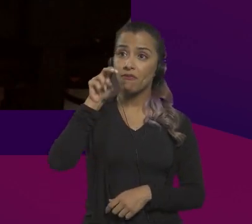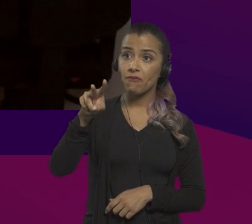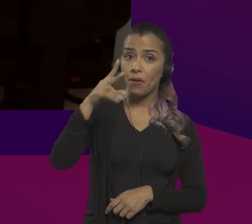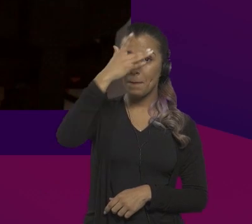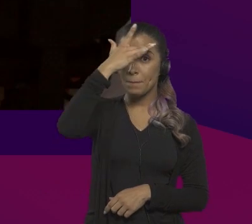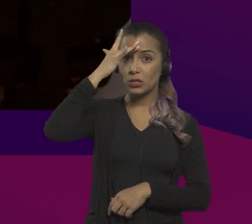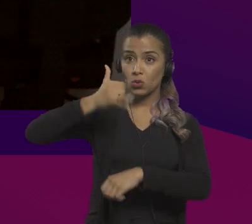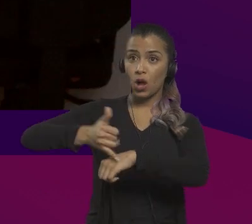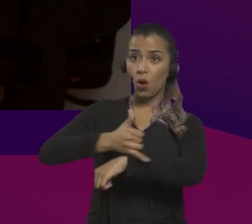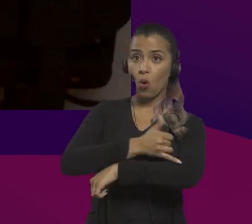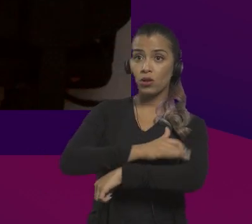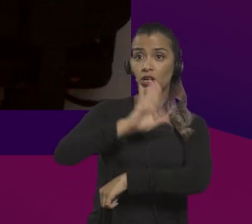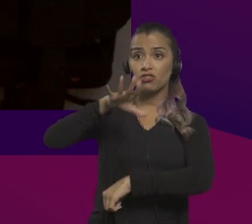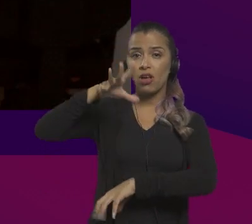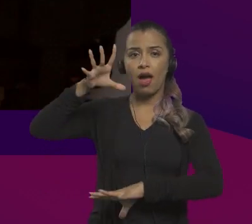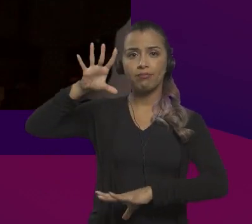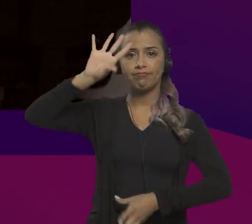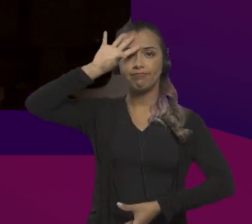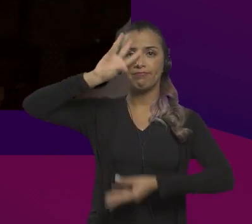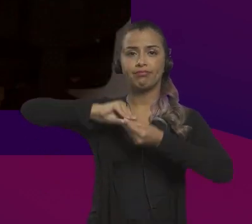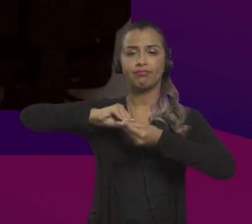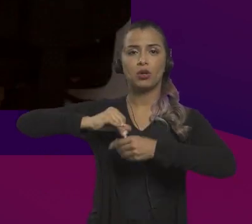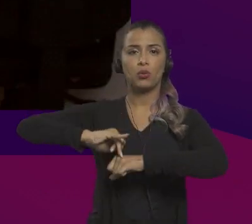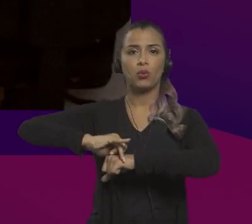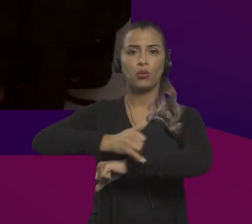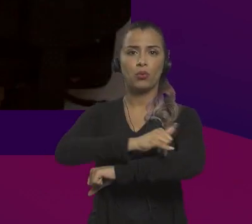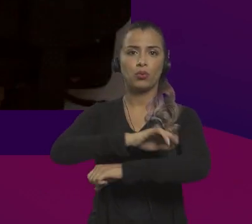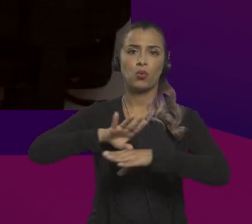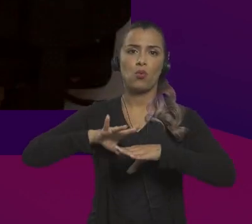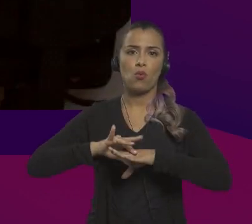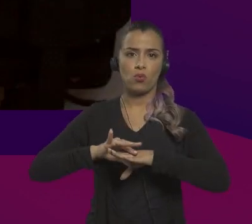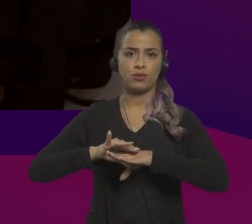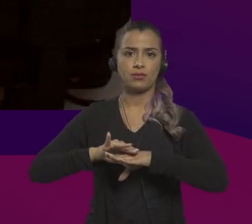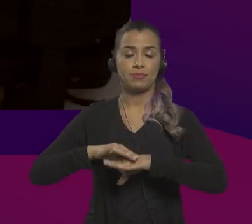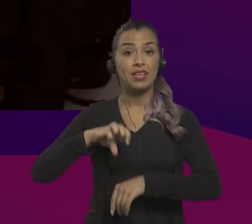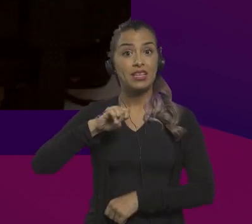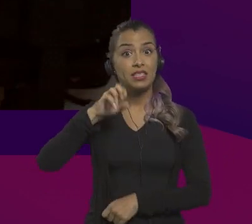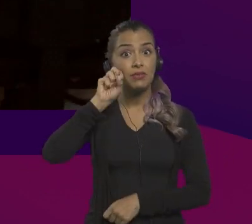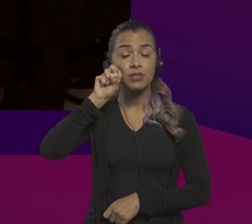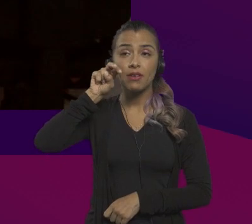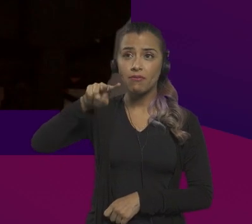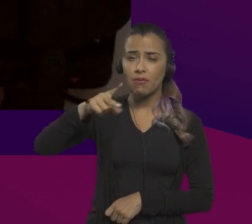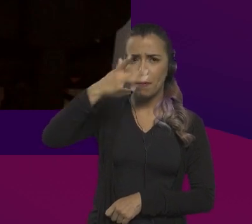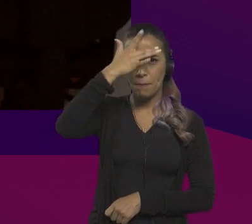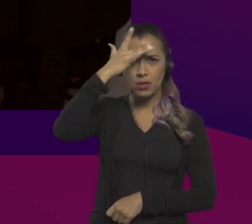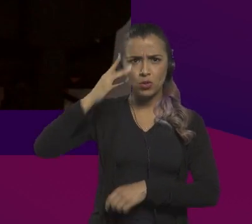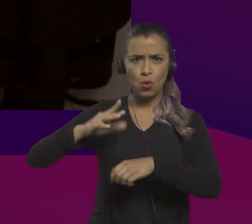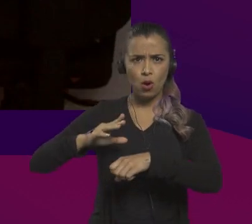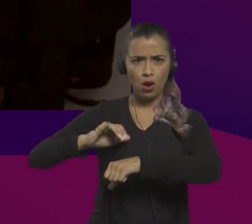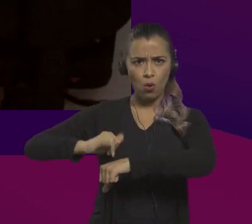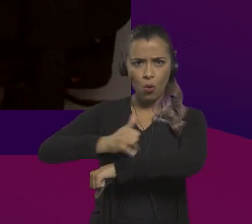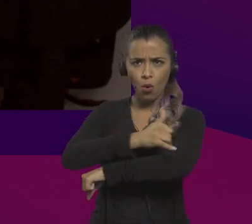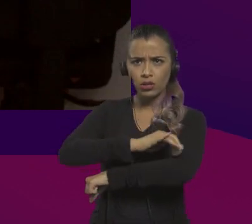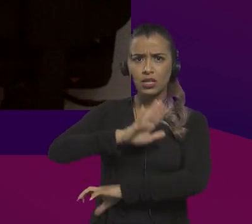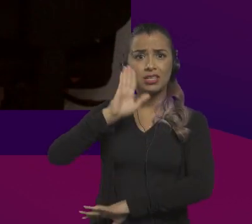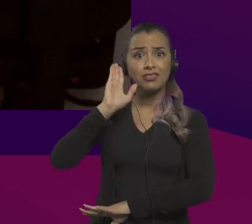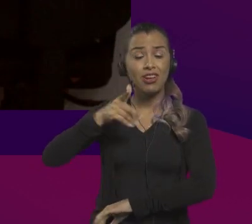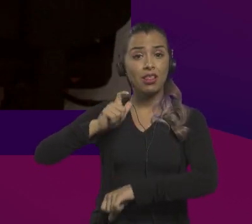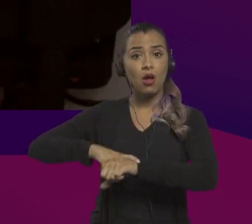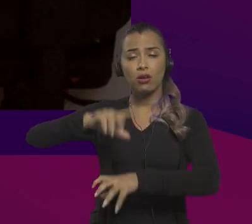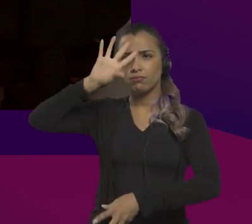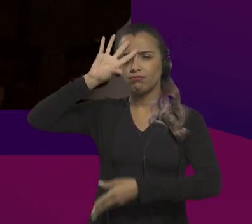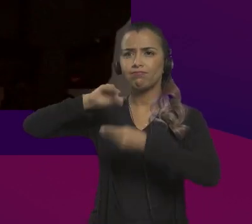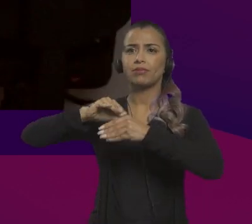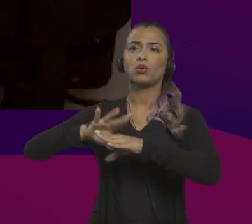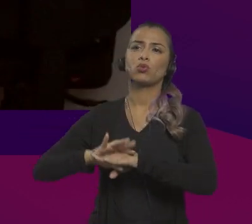O entendimento de que todo corpo gordo é um corpo doente faz com que você trate essa pessoa de maneira